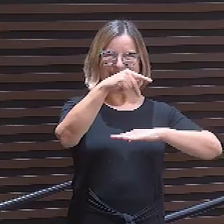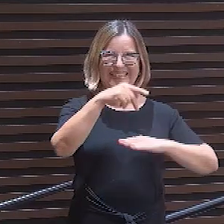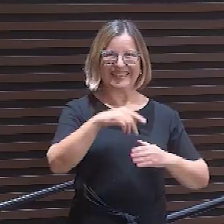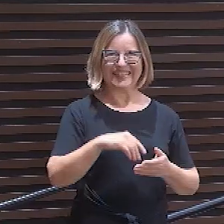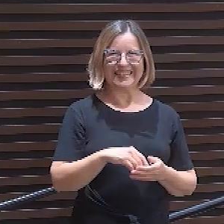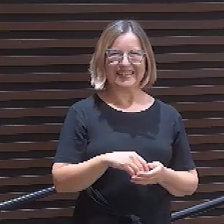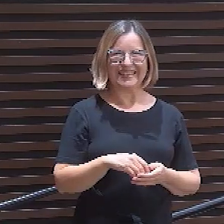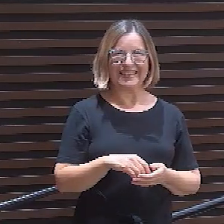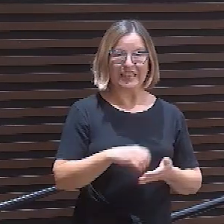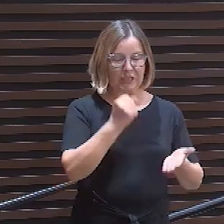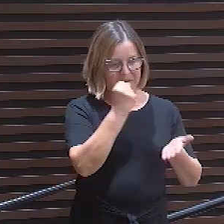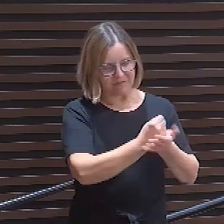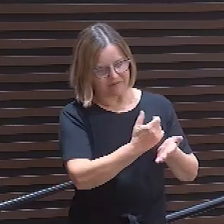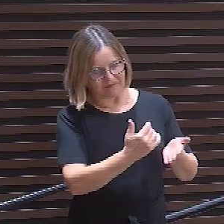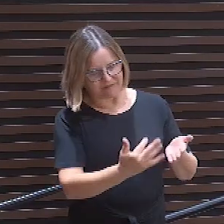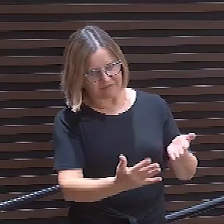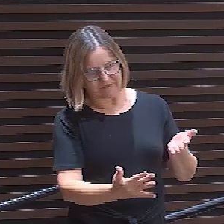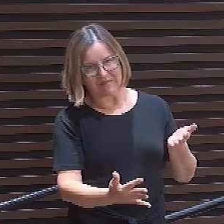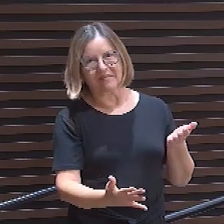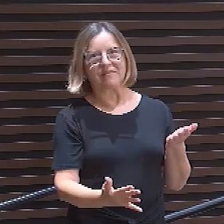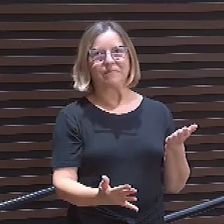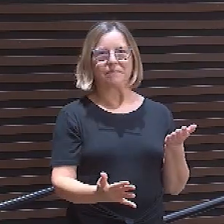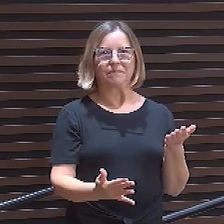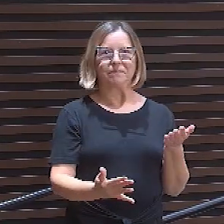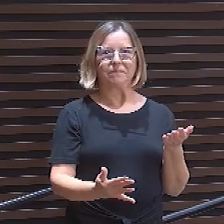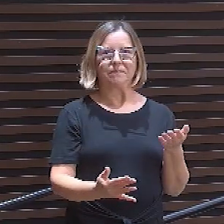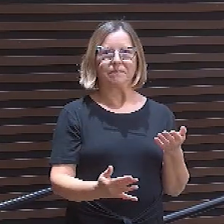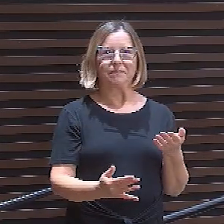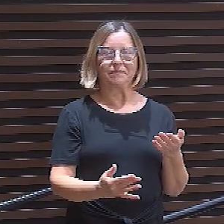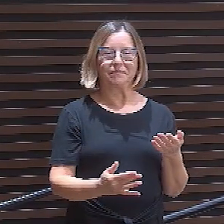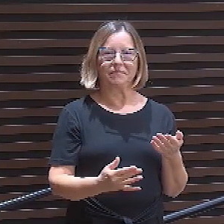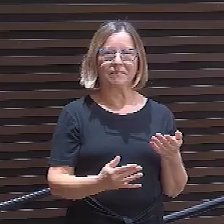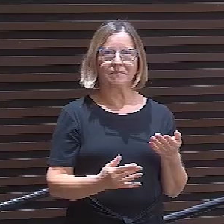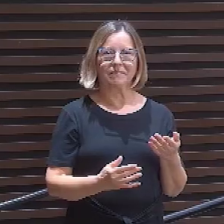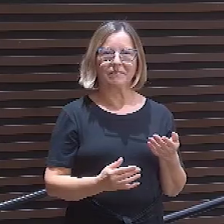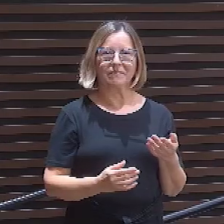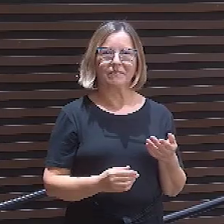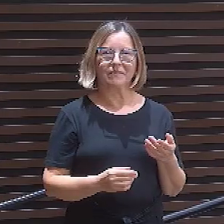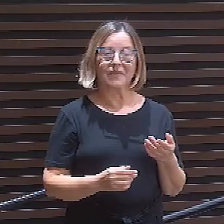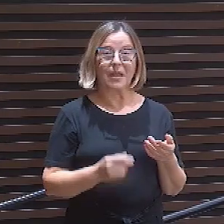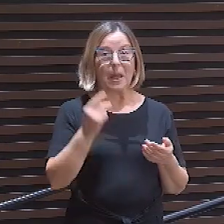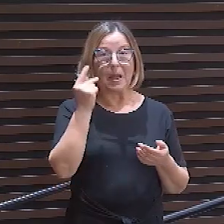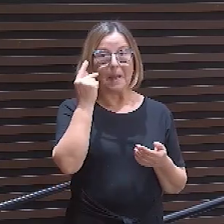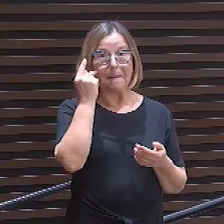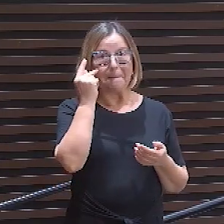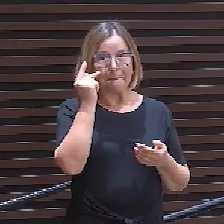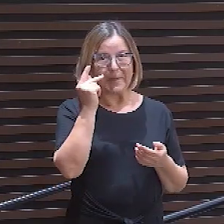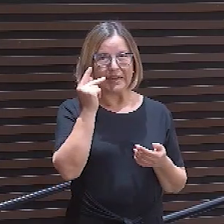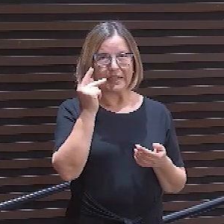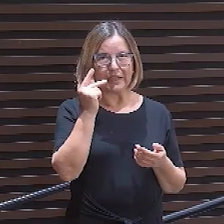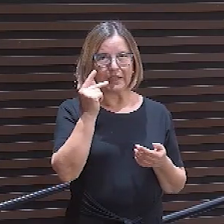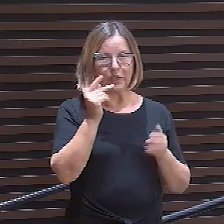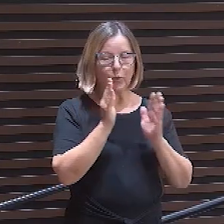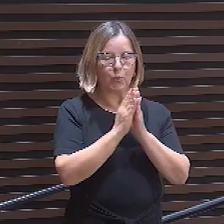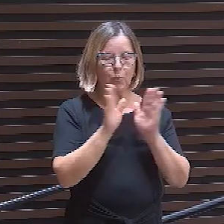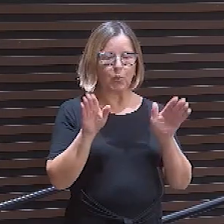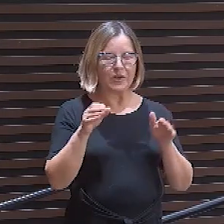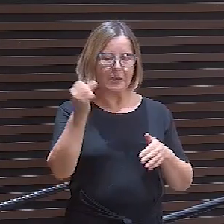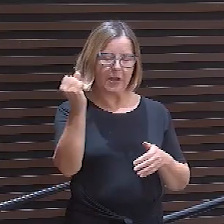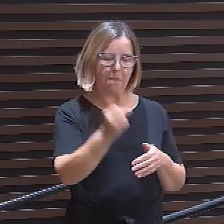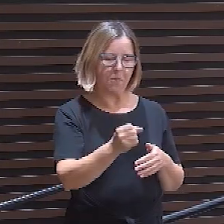E o derramamento do sangue, para que o exterminador não tocasse